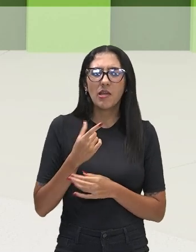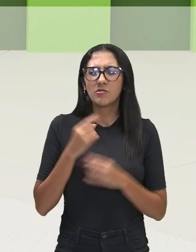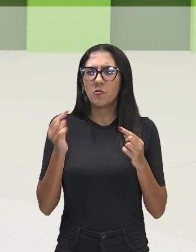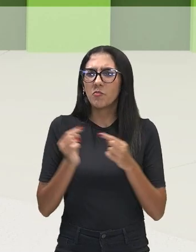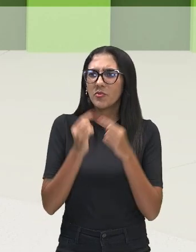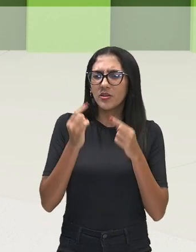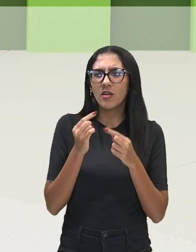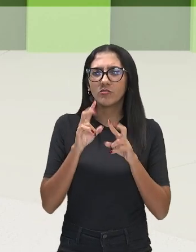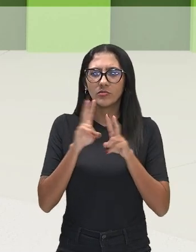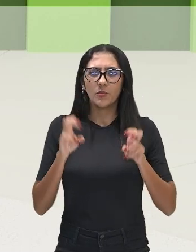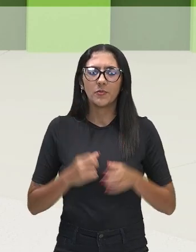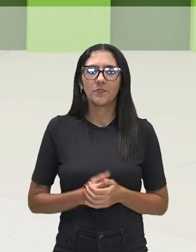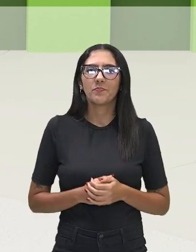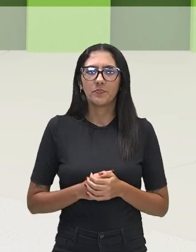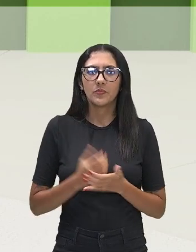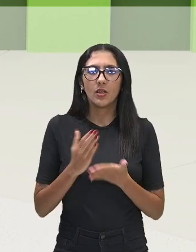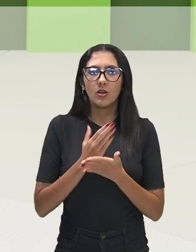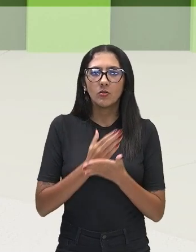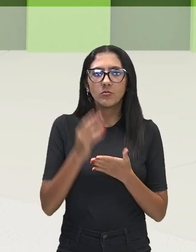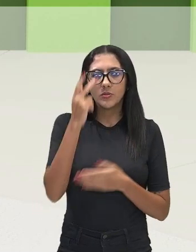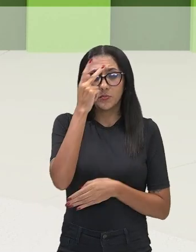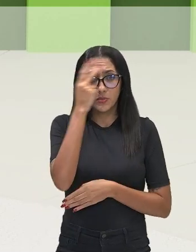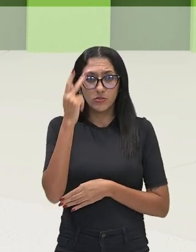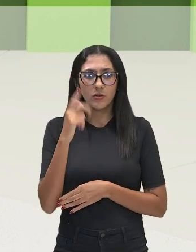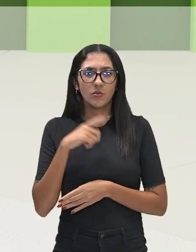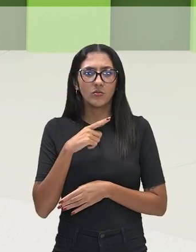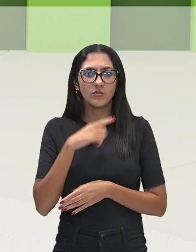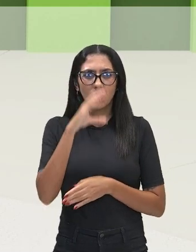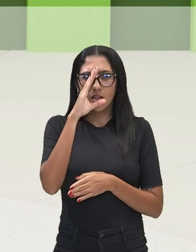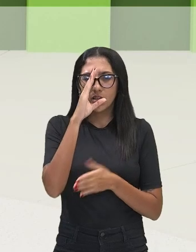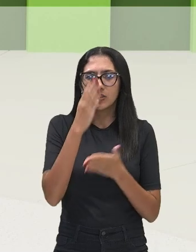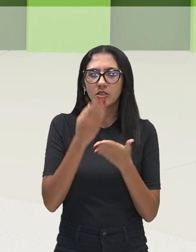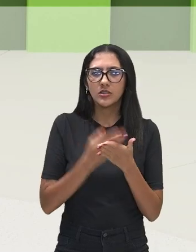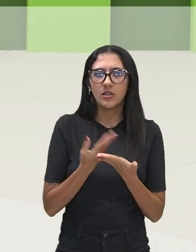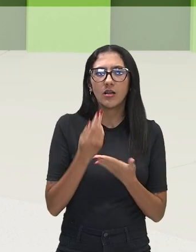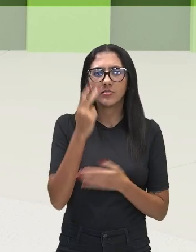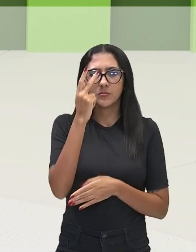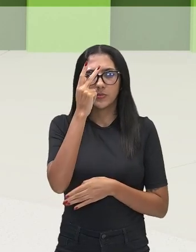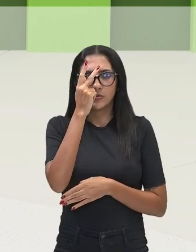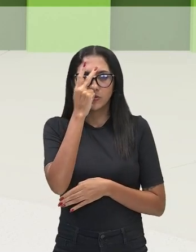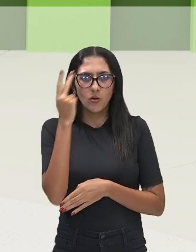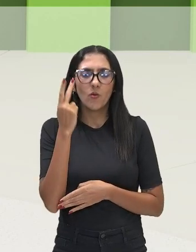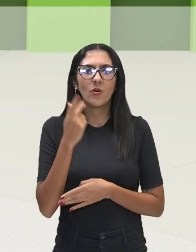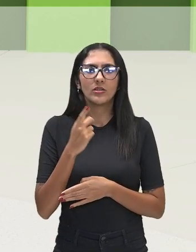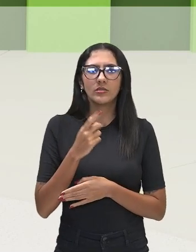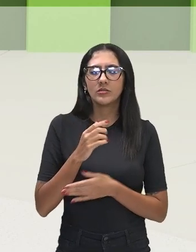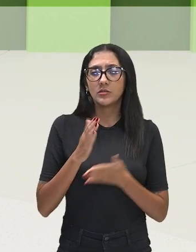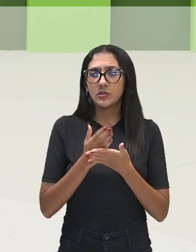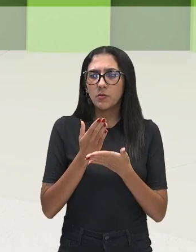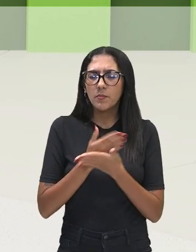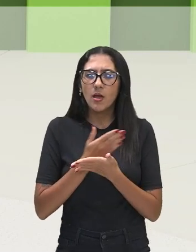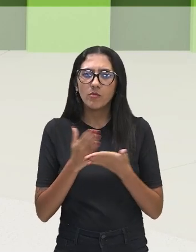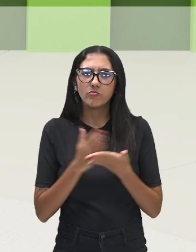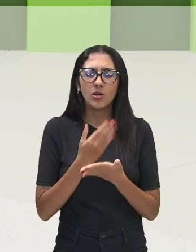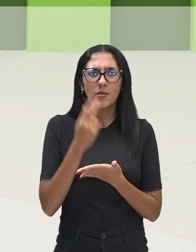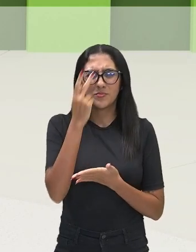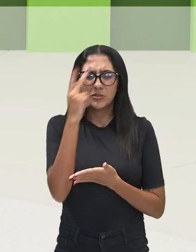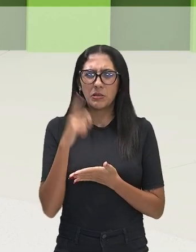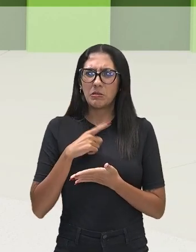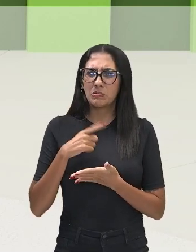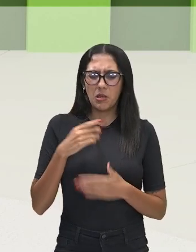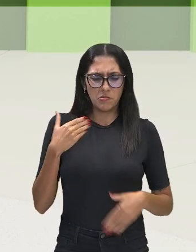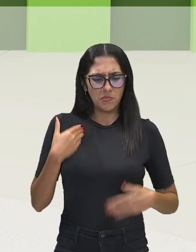pessoas acreditavam que parte dos seus corpos iriam cair, ou que até mesmo elas iriam se transformar